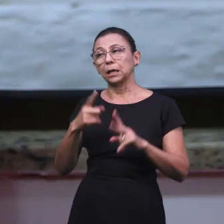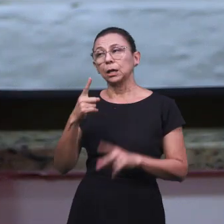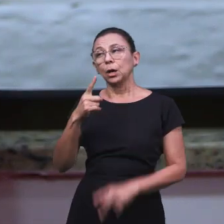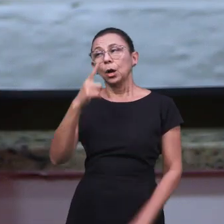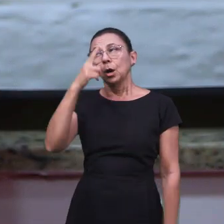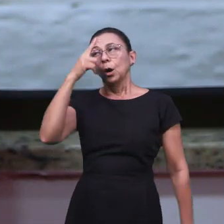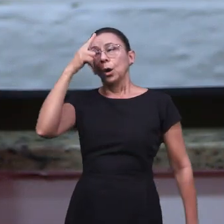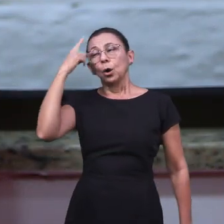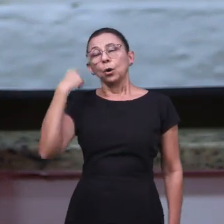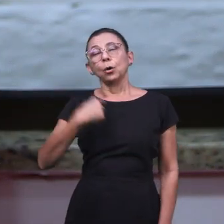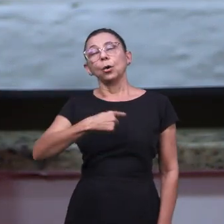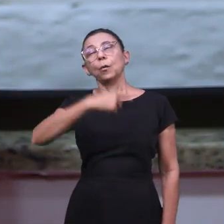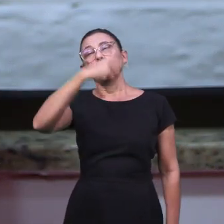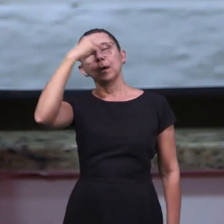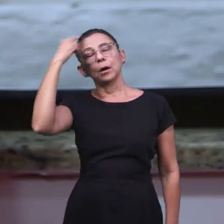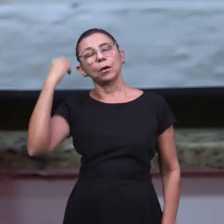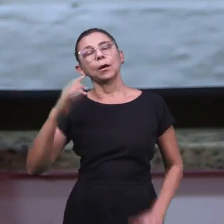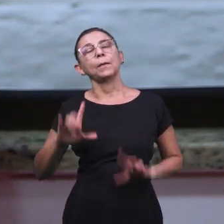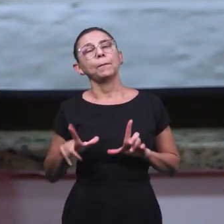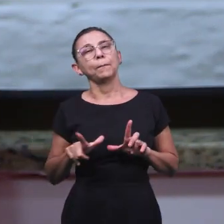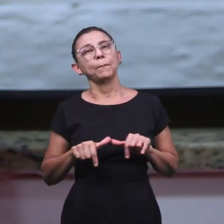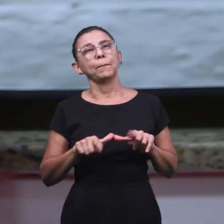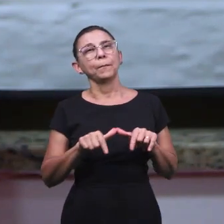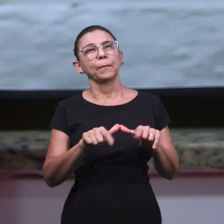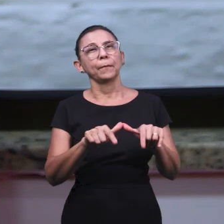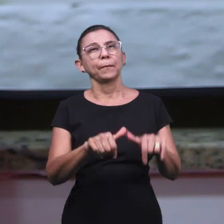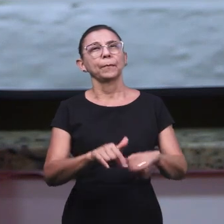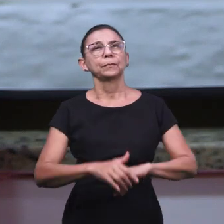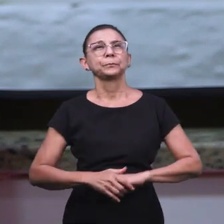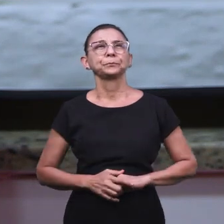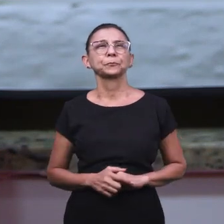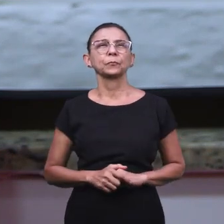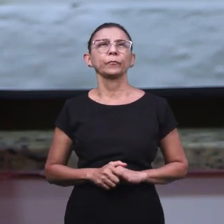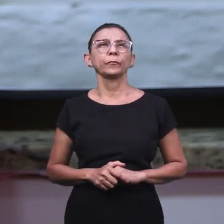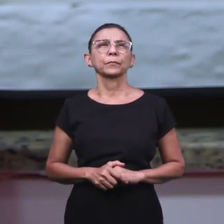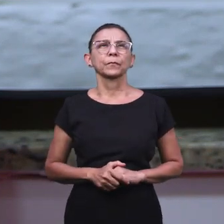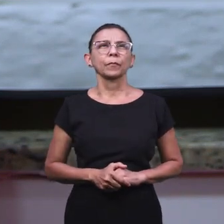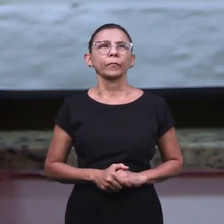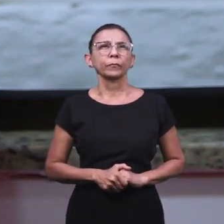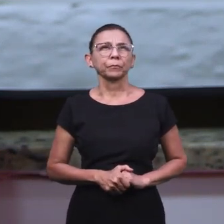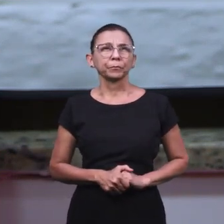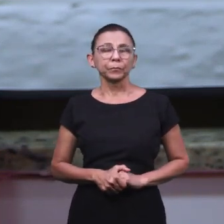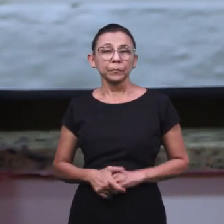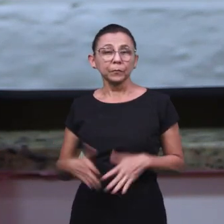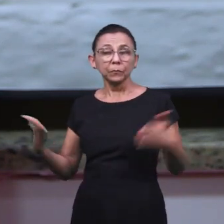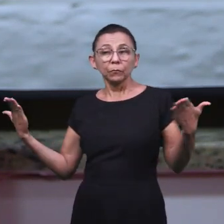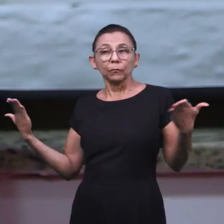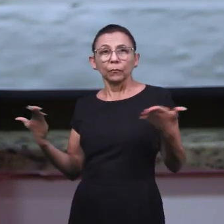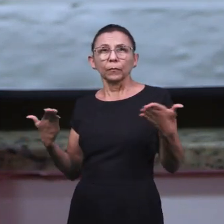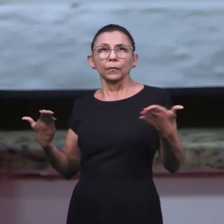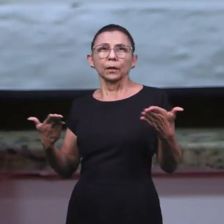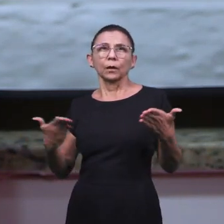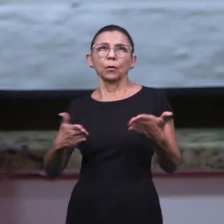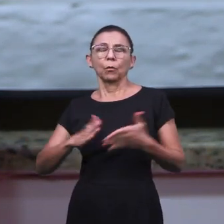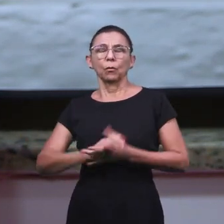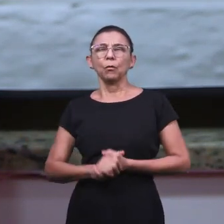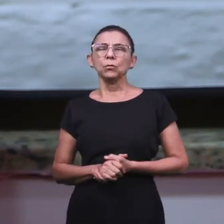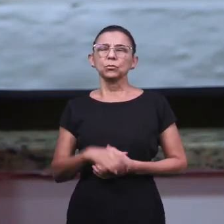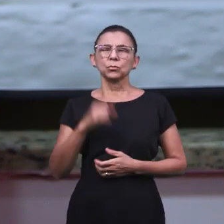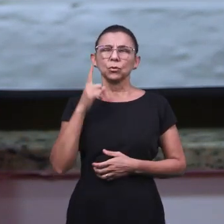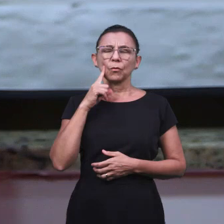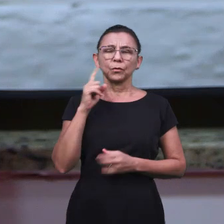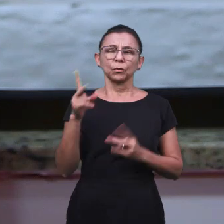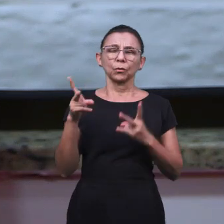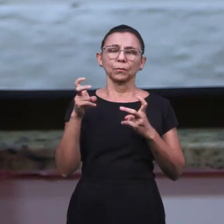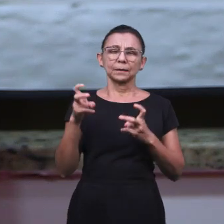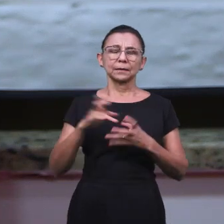Uhum. Então, hoje que eu examino isso e vendo assim as mocinhas de hoje, eu se tivesse uma filha, eu não deixaria. Uhum. Porque eu